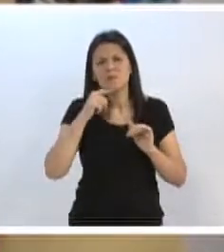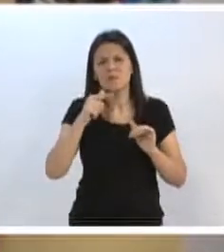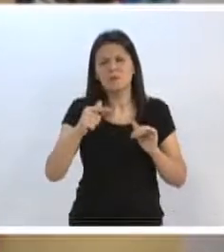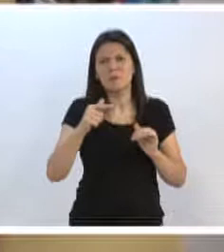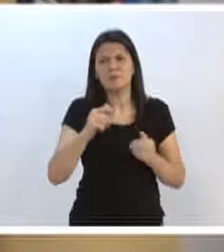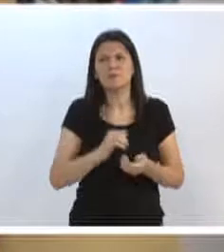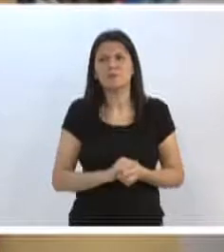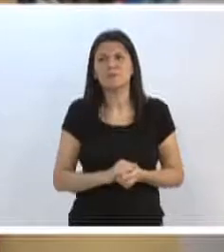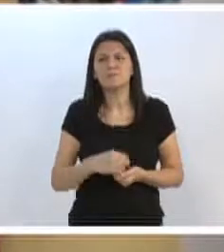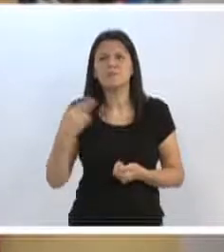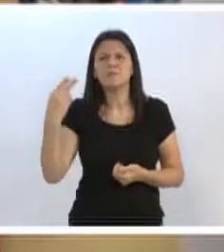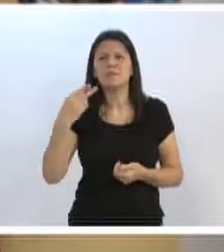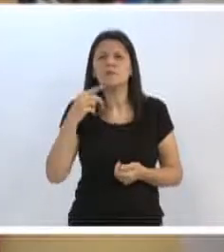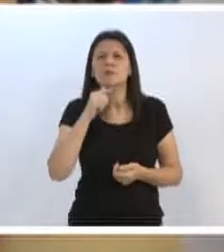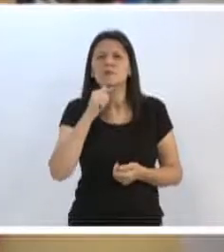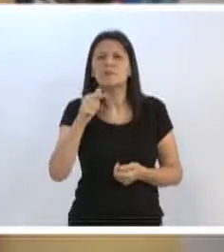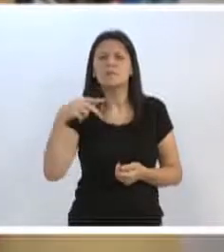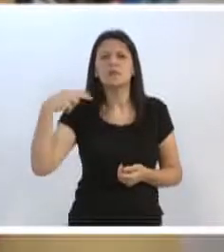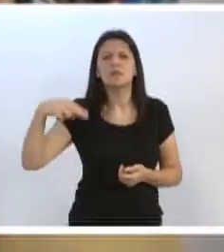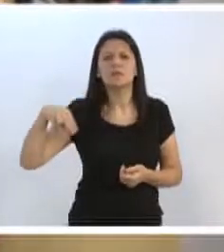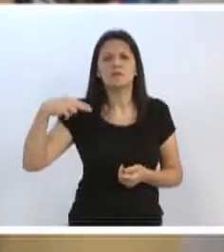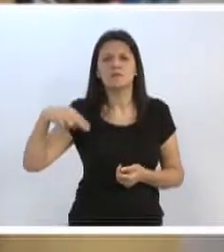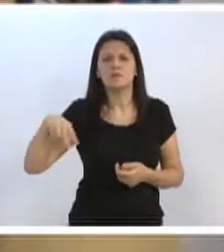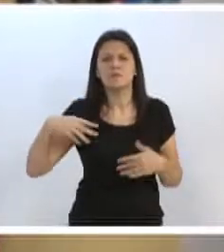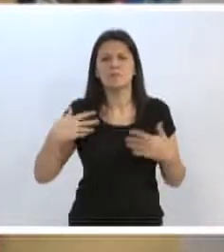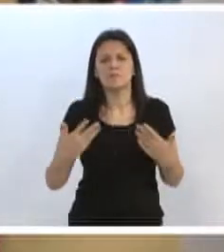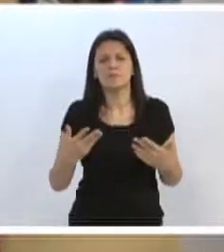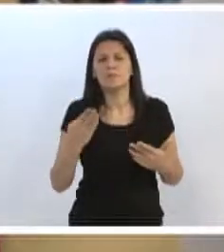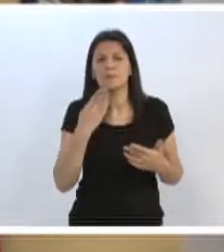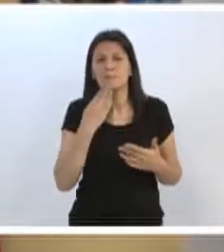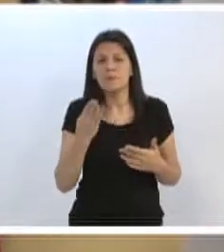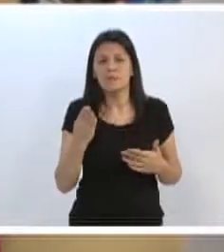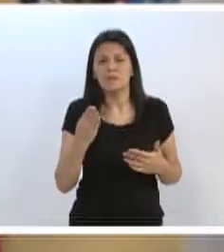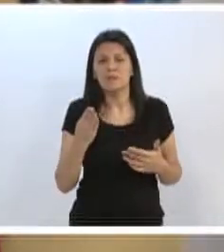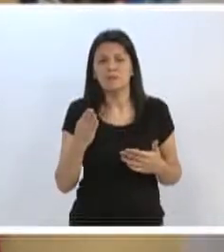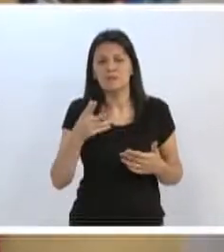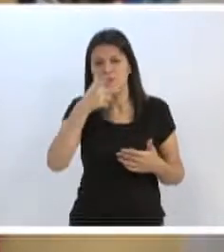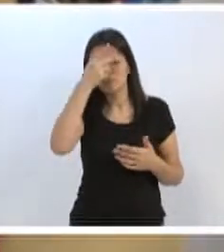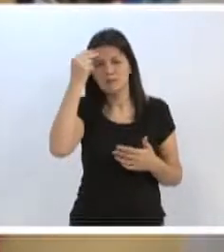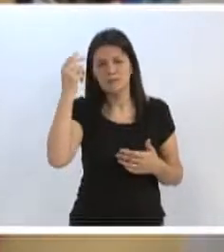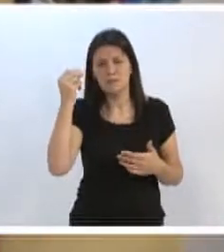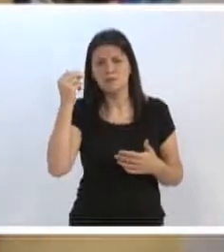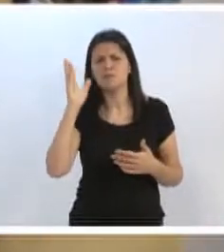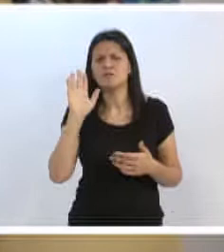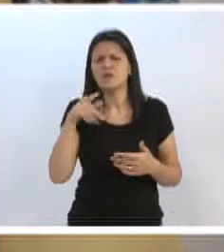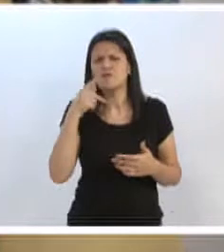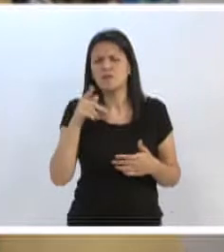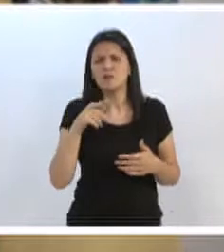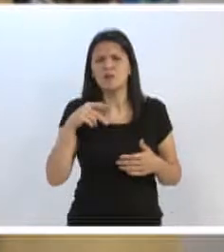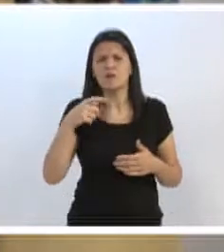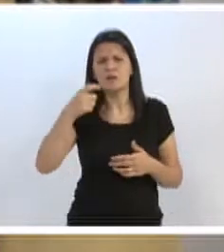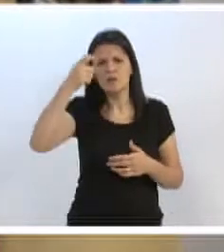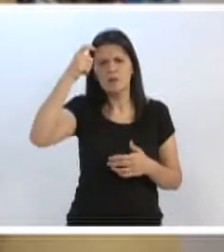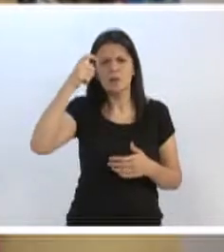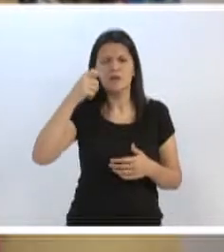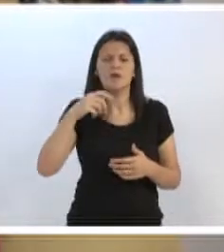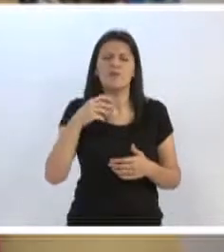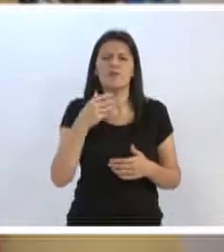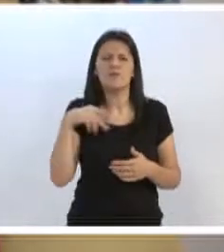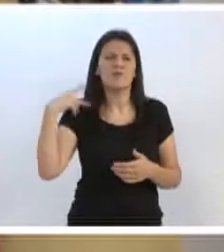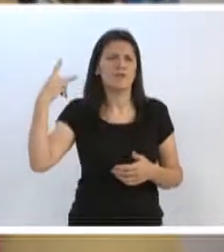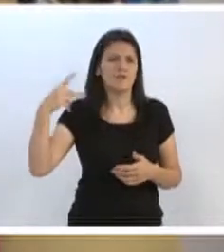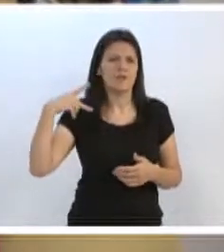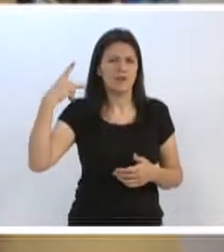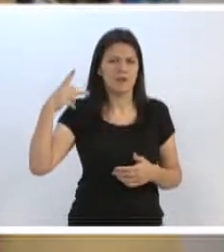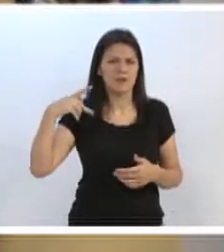na segunda semana do mês de novembro. Então a gente pede, sobretudo, executivo, já falei com o vereador Alexandre Matias para me ajudar também,